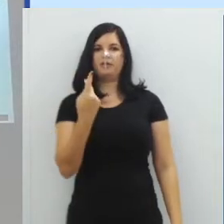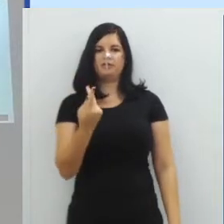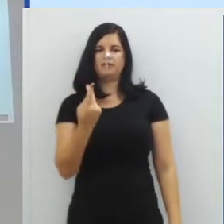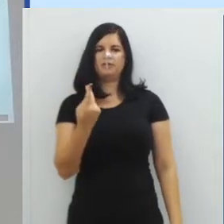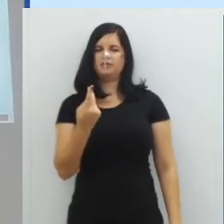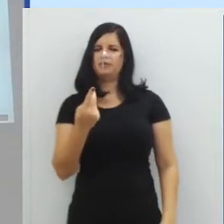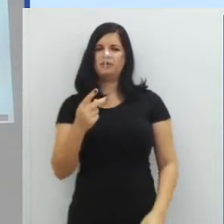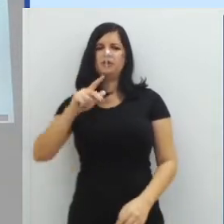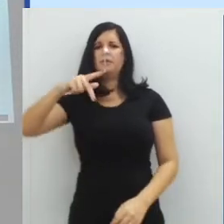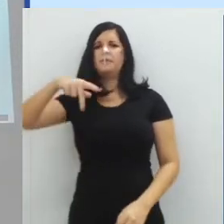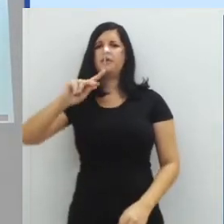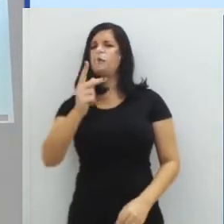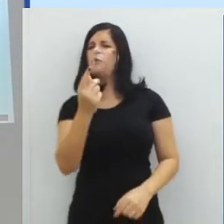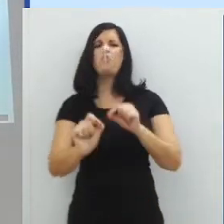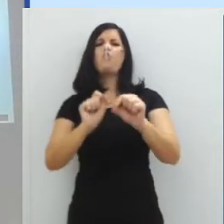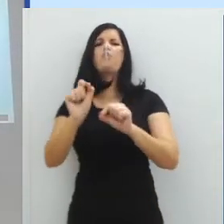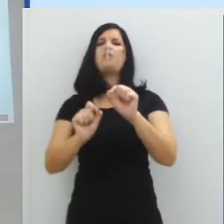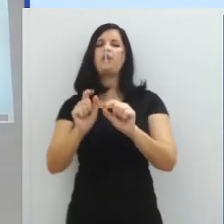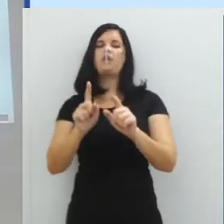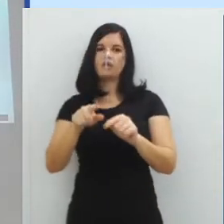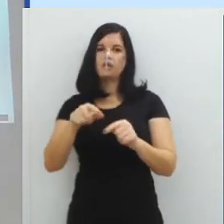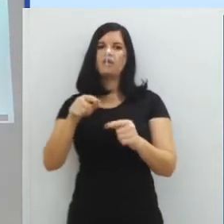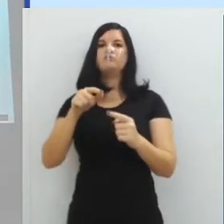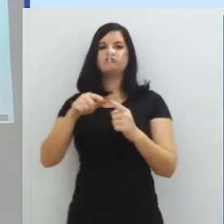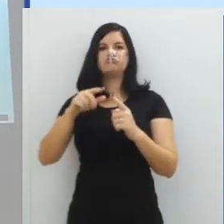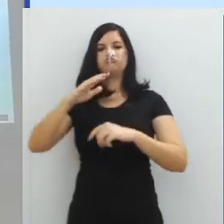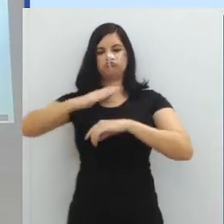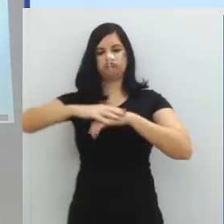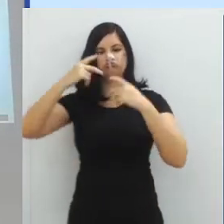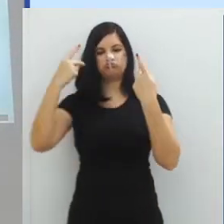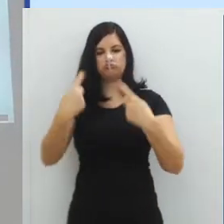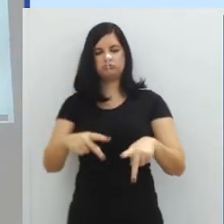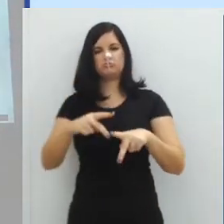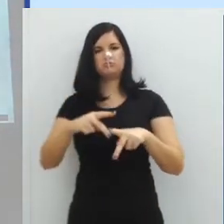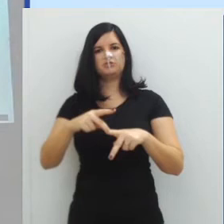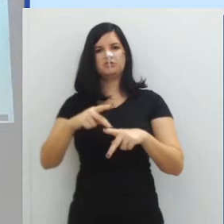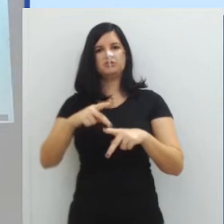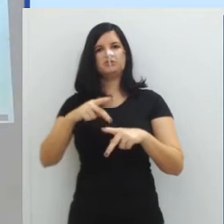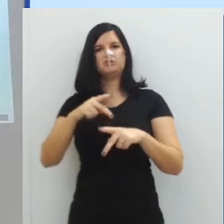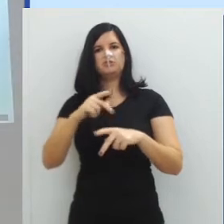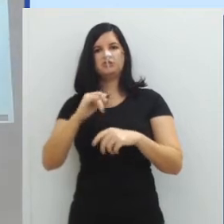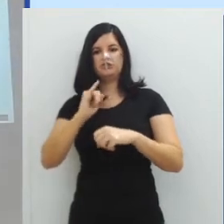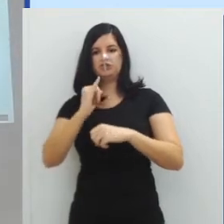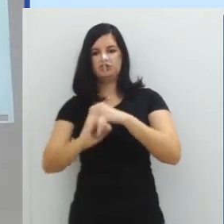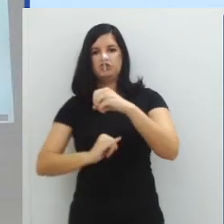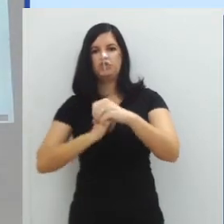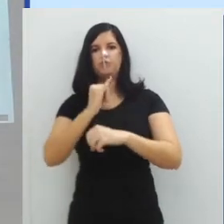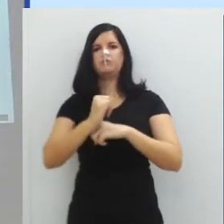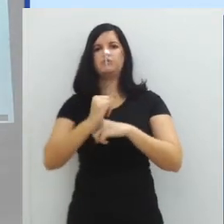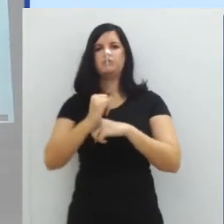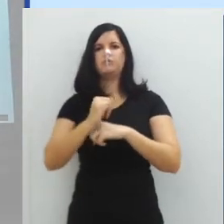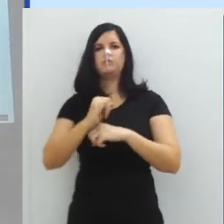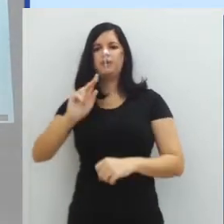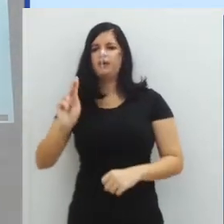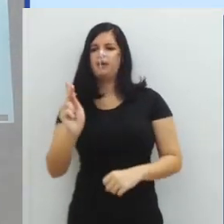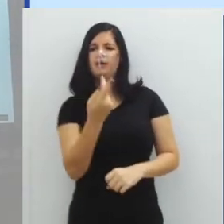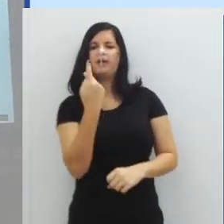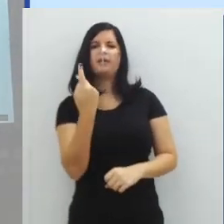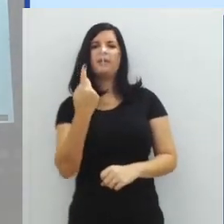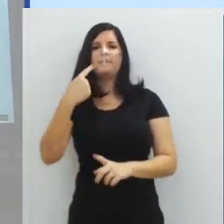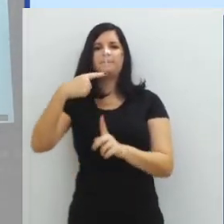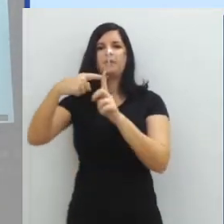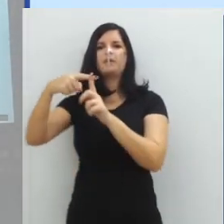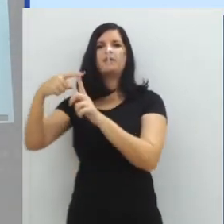que é o pH? O pH nada mais é do que o potencial hidrogênio iônico, ou seja, quanto de H+ tem na